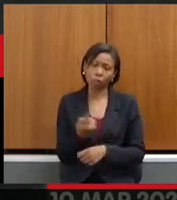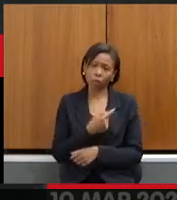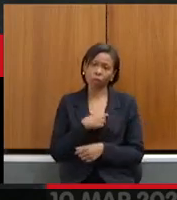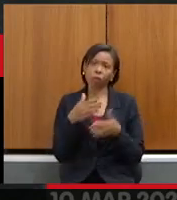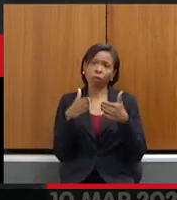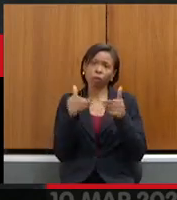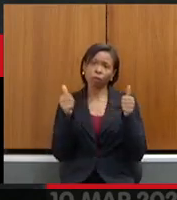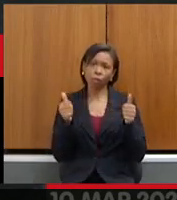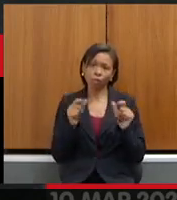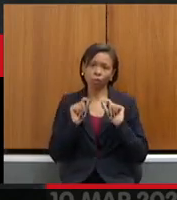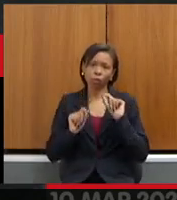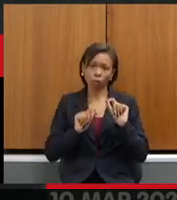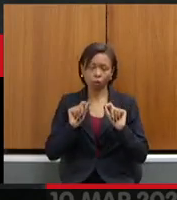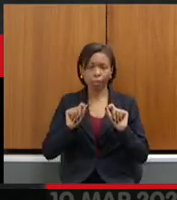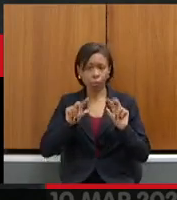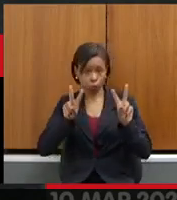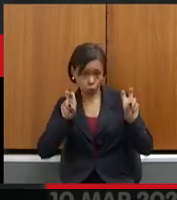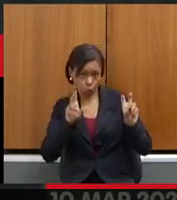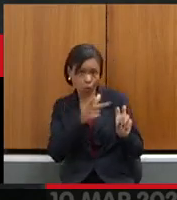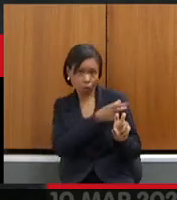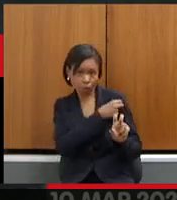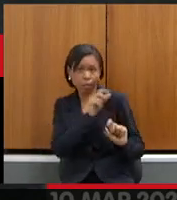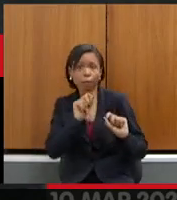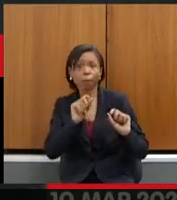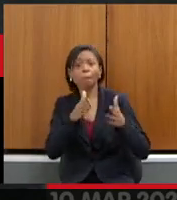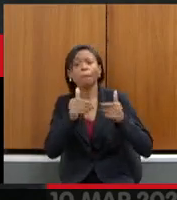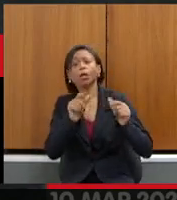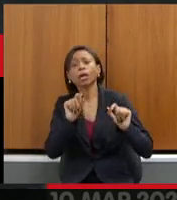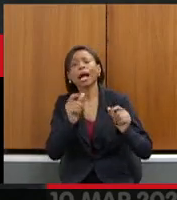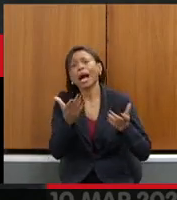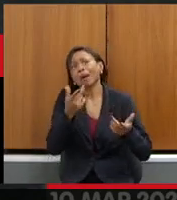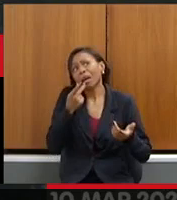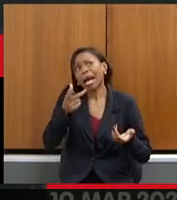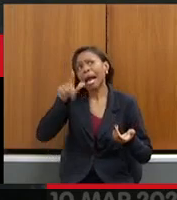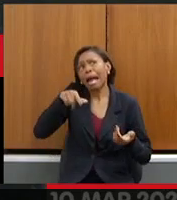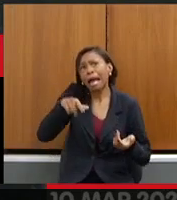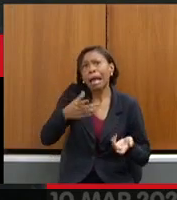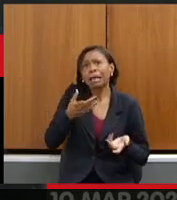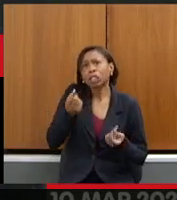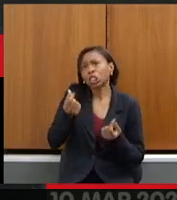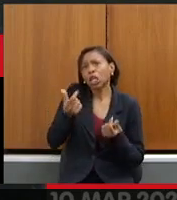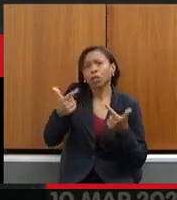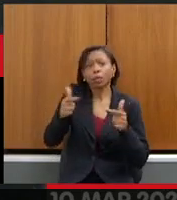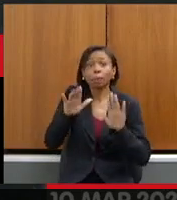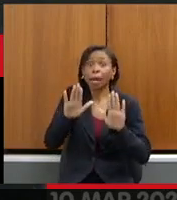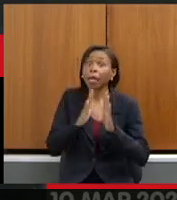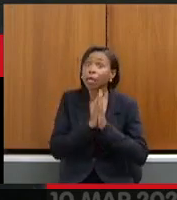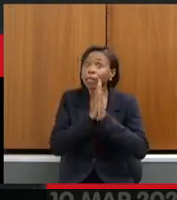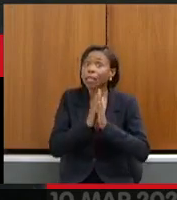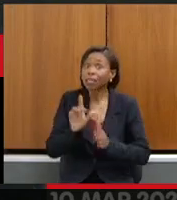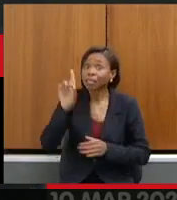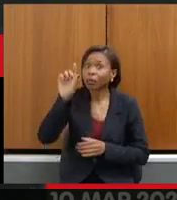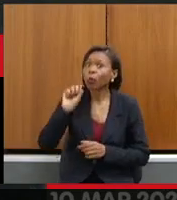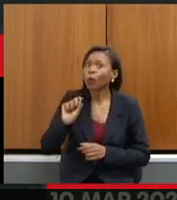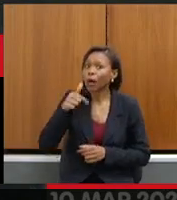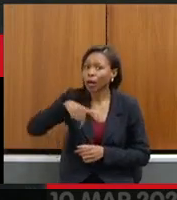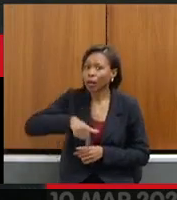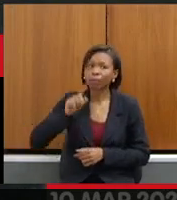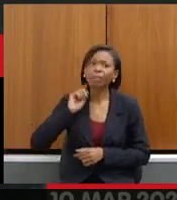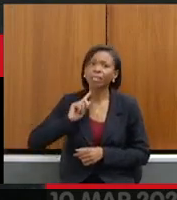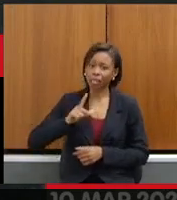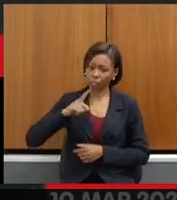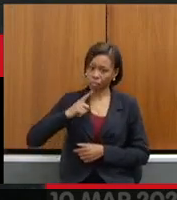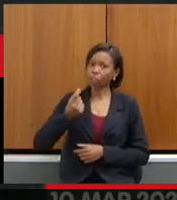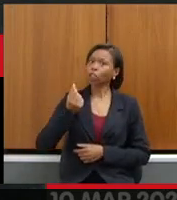aqui sobre essa questão da vacina que ansa Ah desculpa eu não tenho dinheiro mas a gente graças a Deus aqui em Minas Gerais agora pode comprar comprar